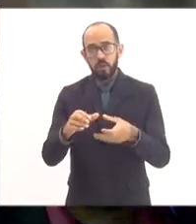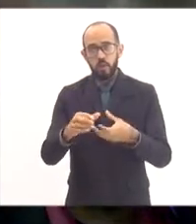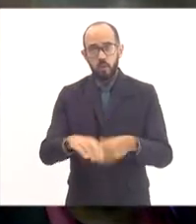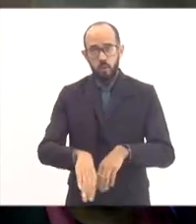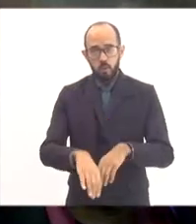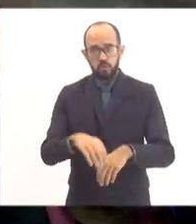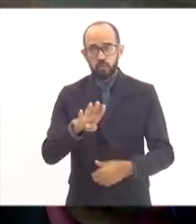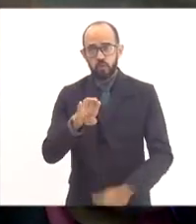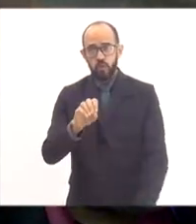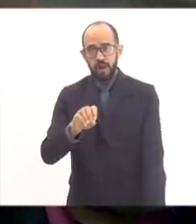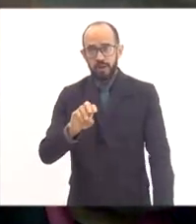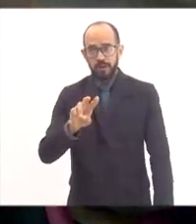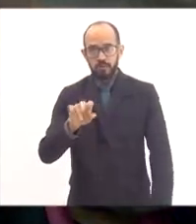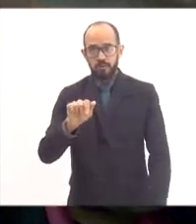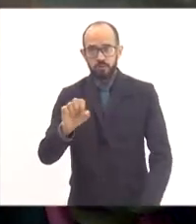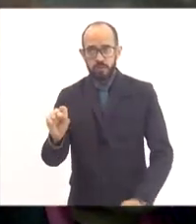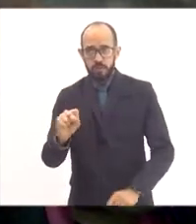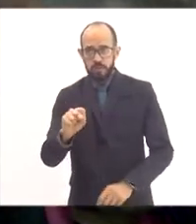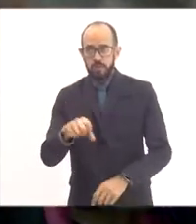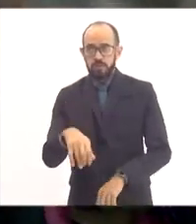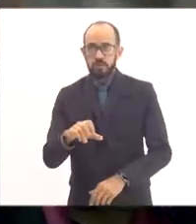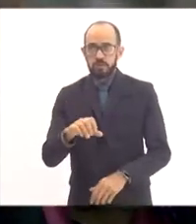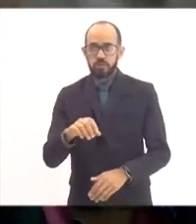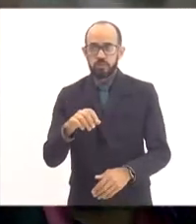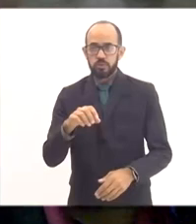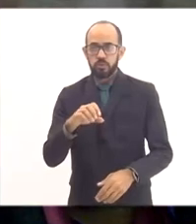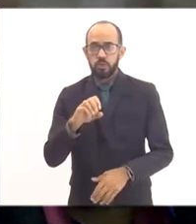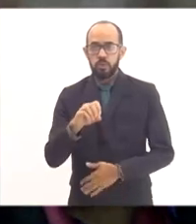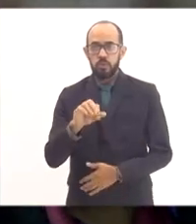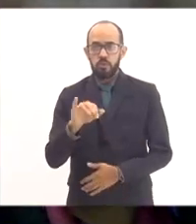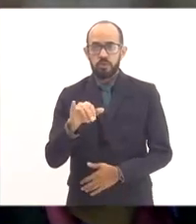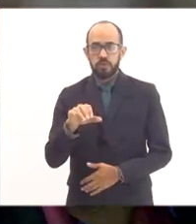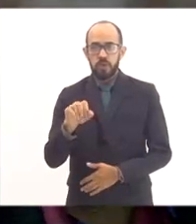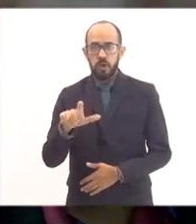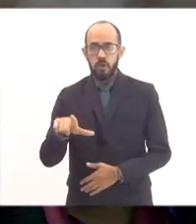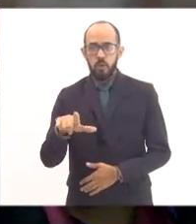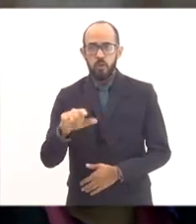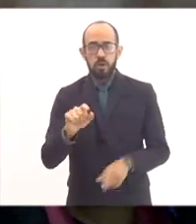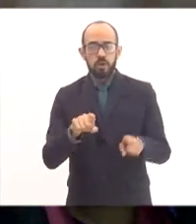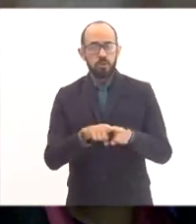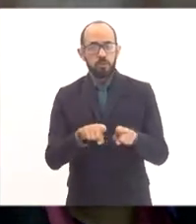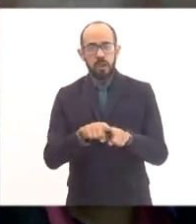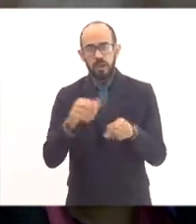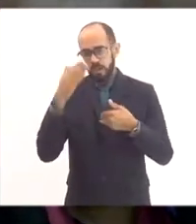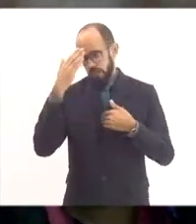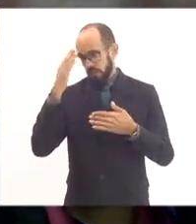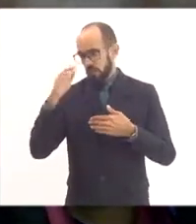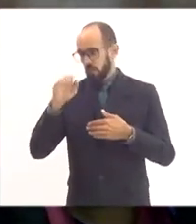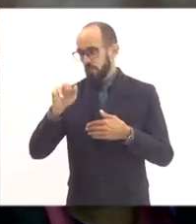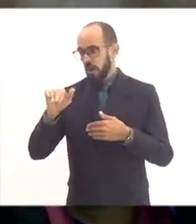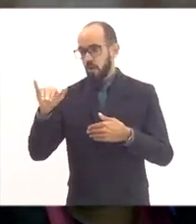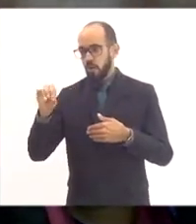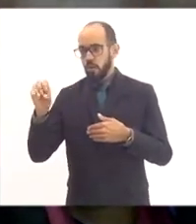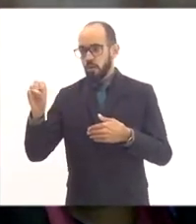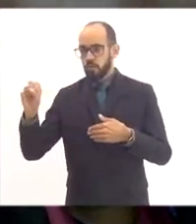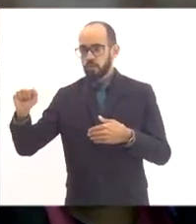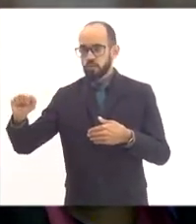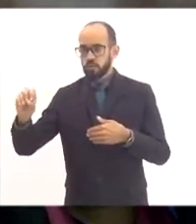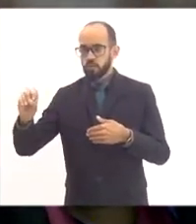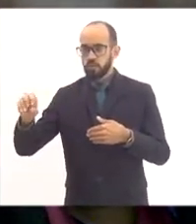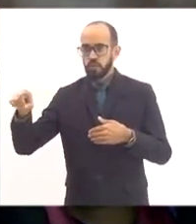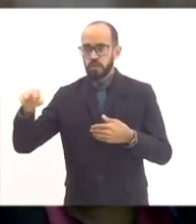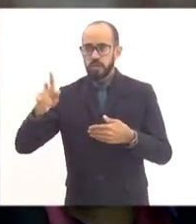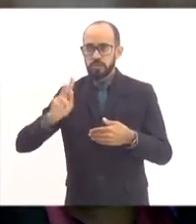vagas. É porque é de interesse. Gostaria de agradecer ao Barroso também, que está sempre ali do nosso lado, fazendo